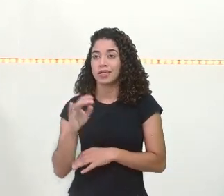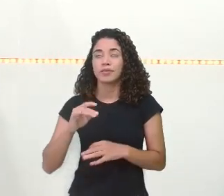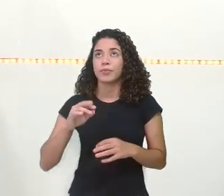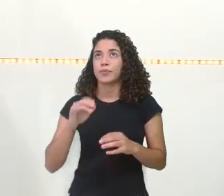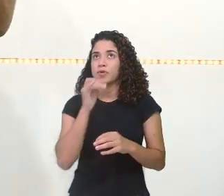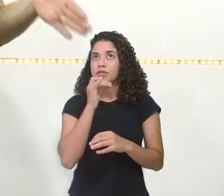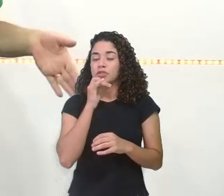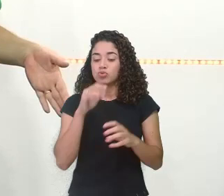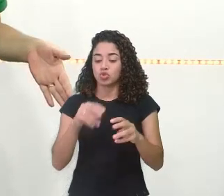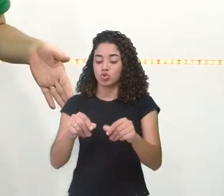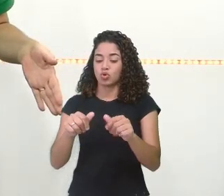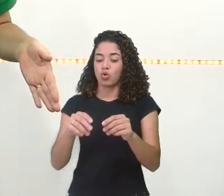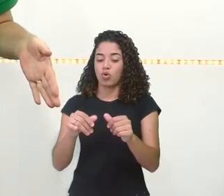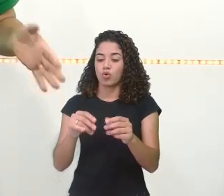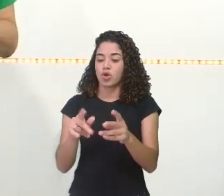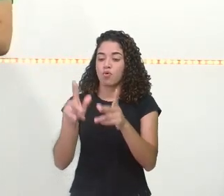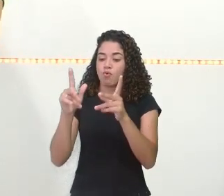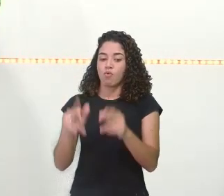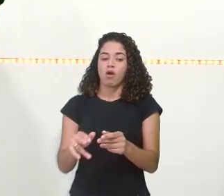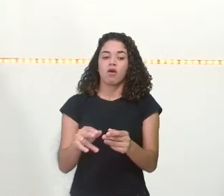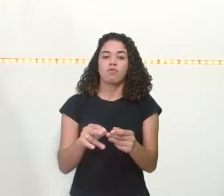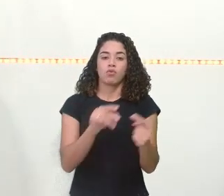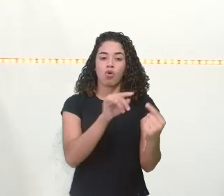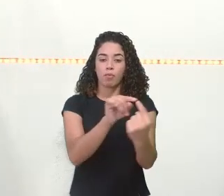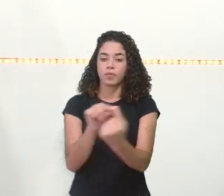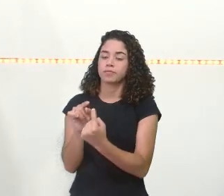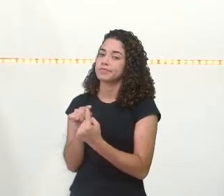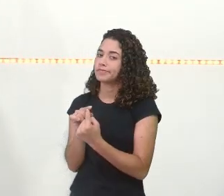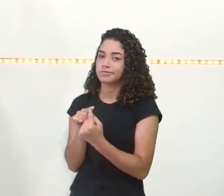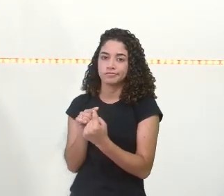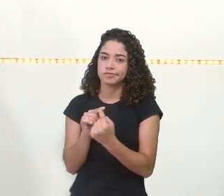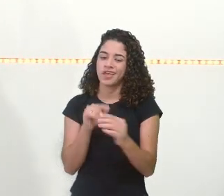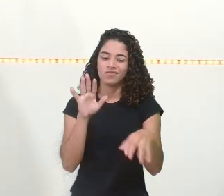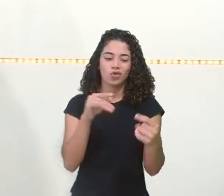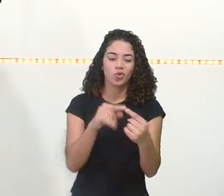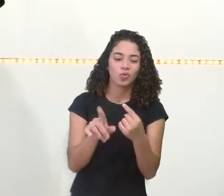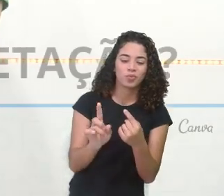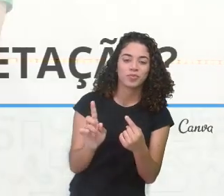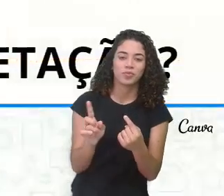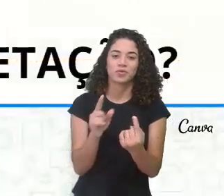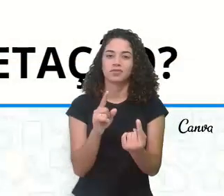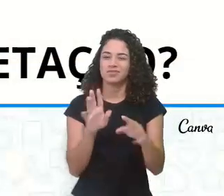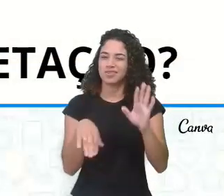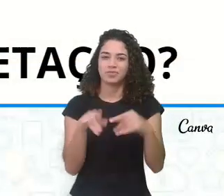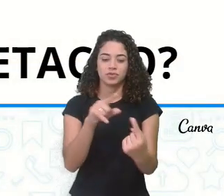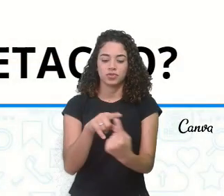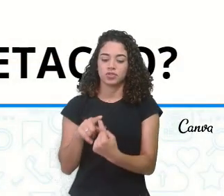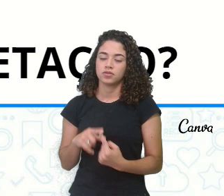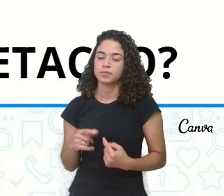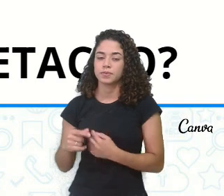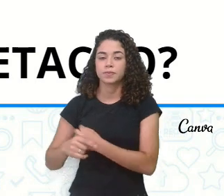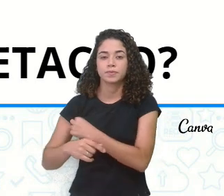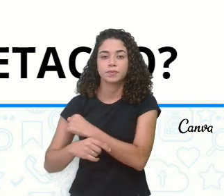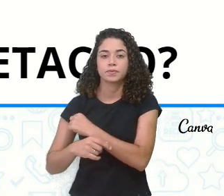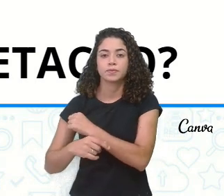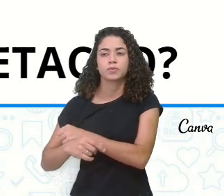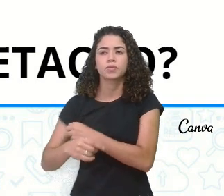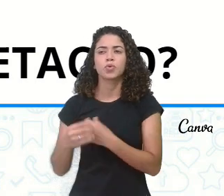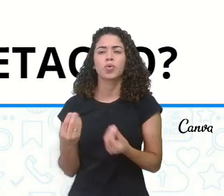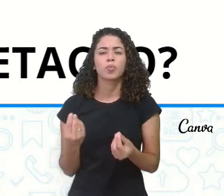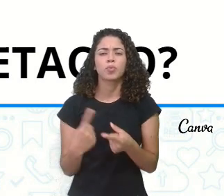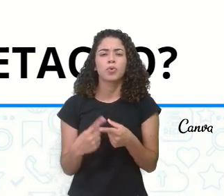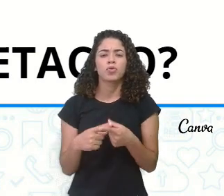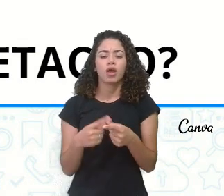solo serve para toda a planta, isso é uma coisa real, tá? Então, por que preservar